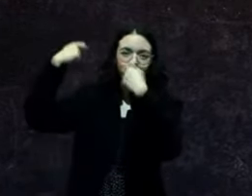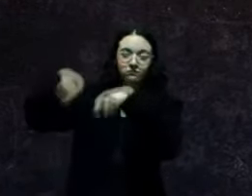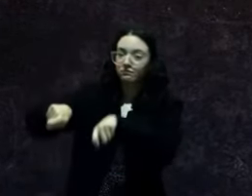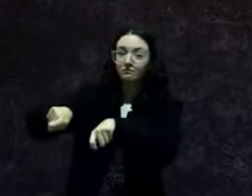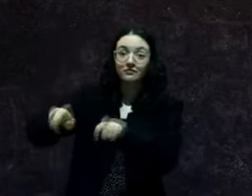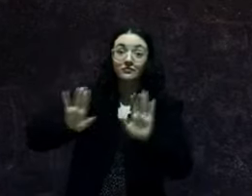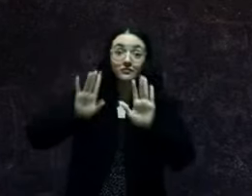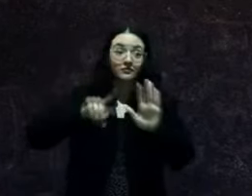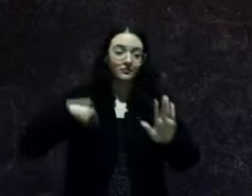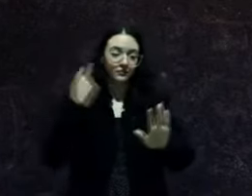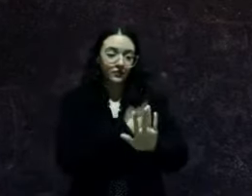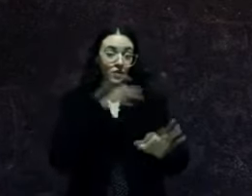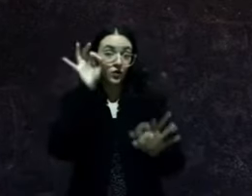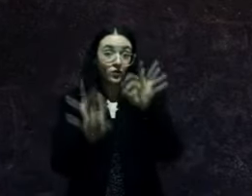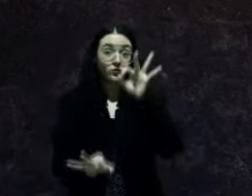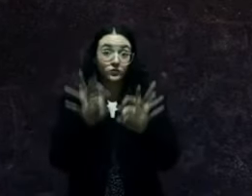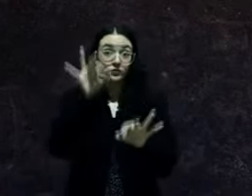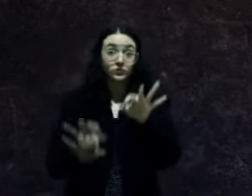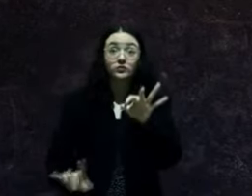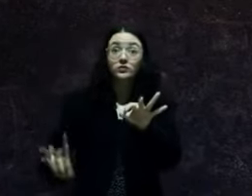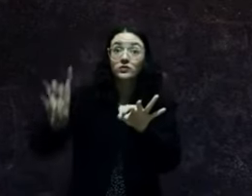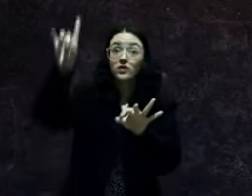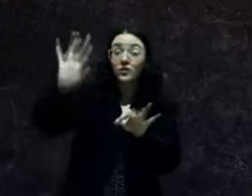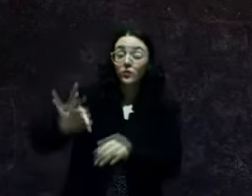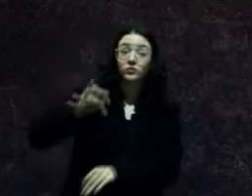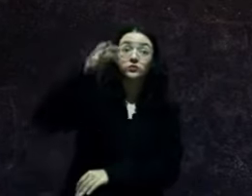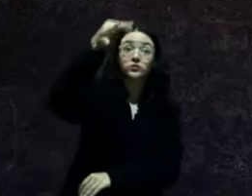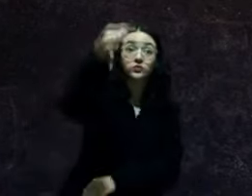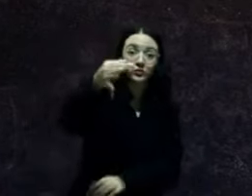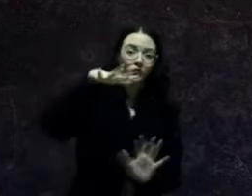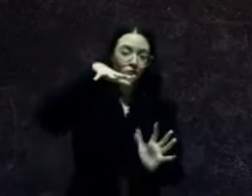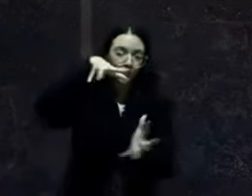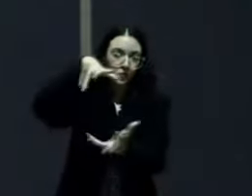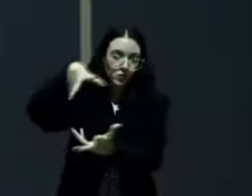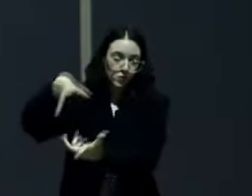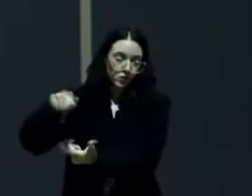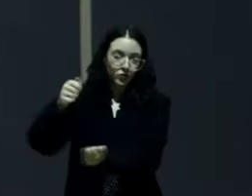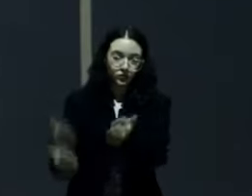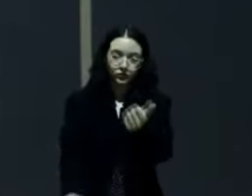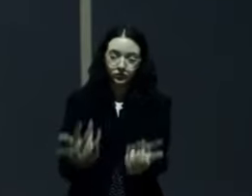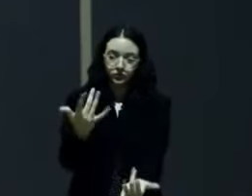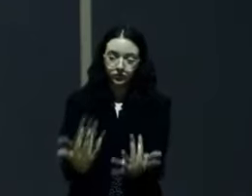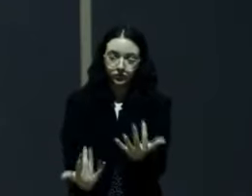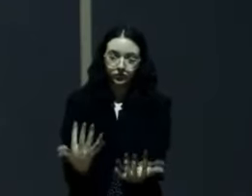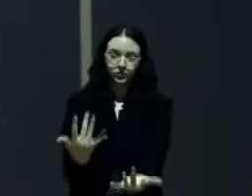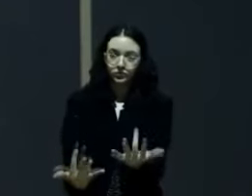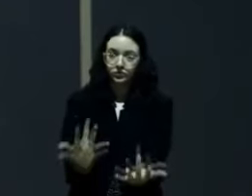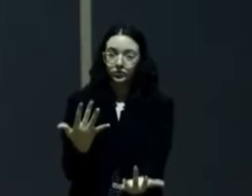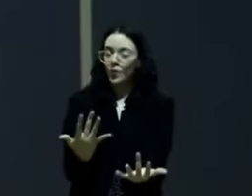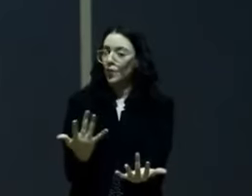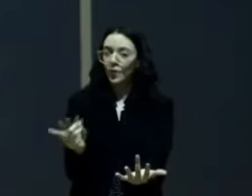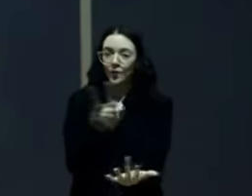pelo Senhor, para não sermos condenados com o mundo. Amém?